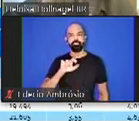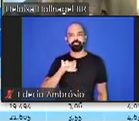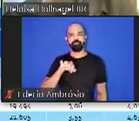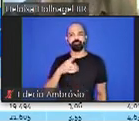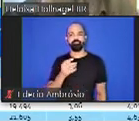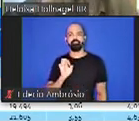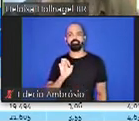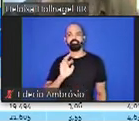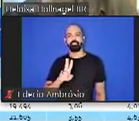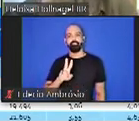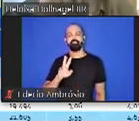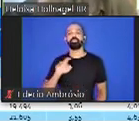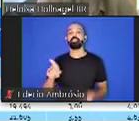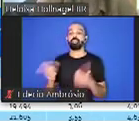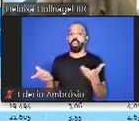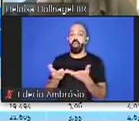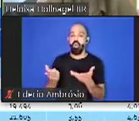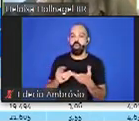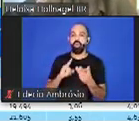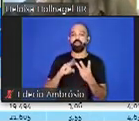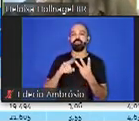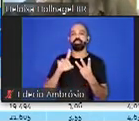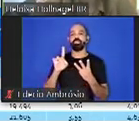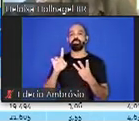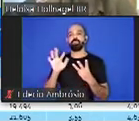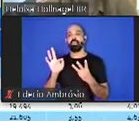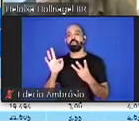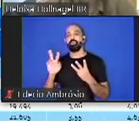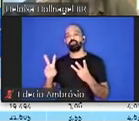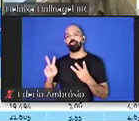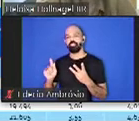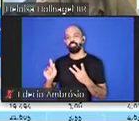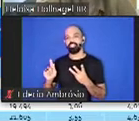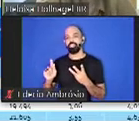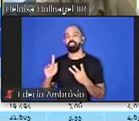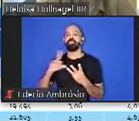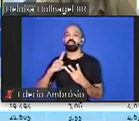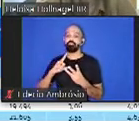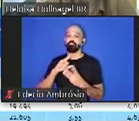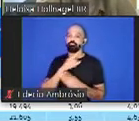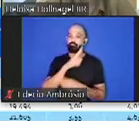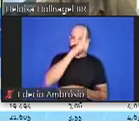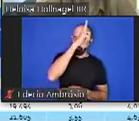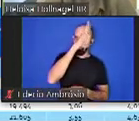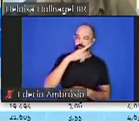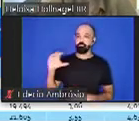recentemente, o DFG, que é outra fundação alemã com a qual a CAPES tem relação.